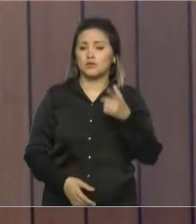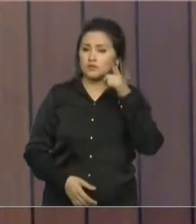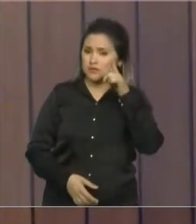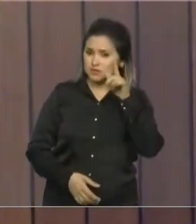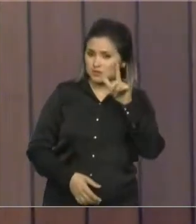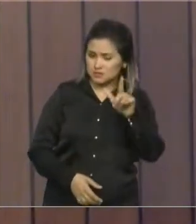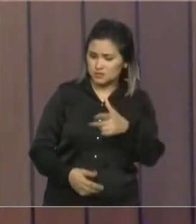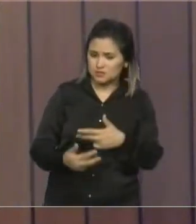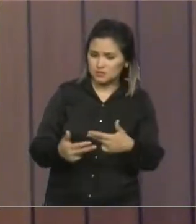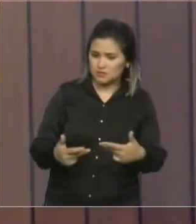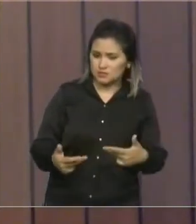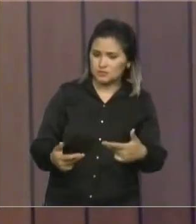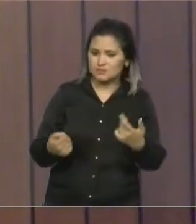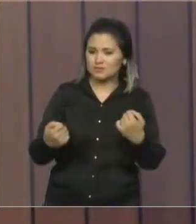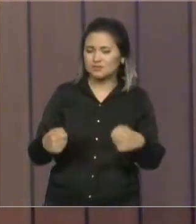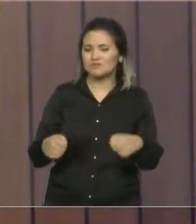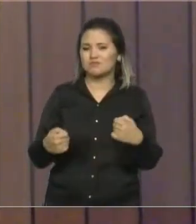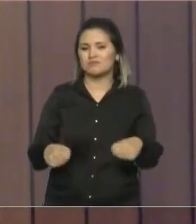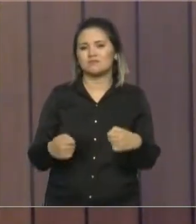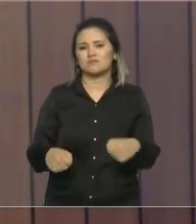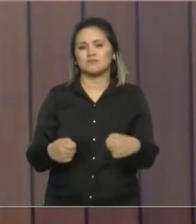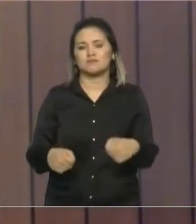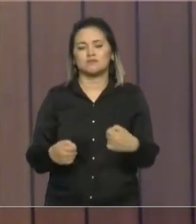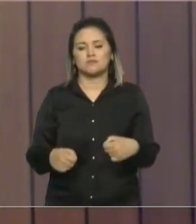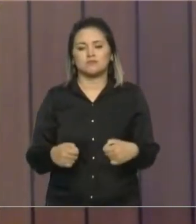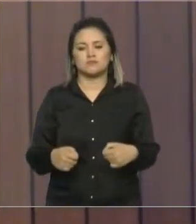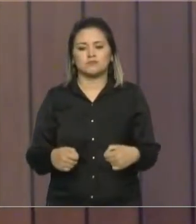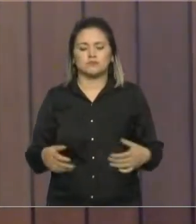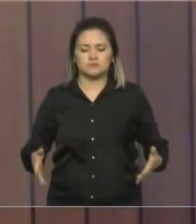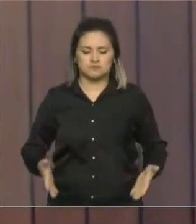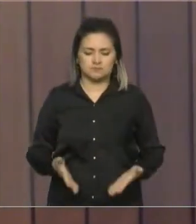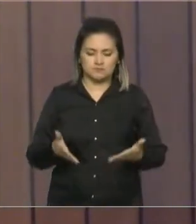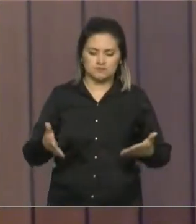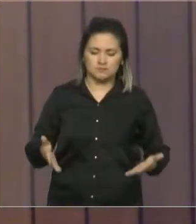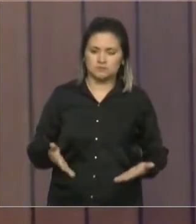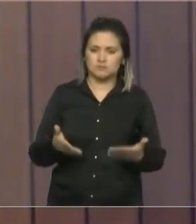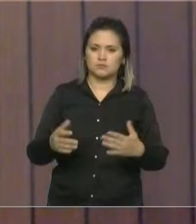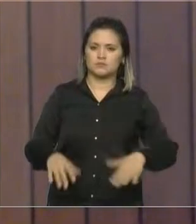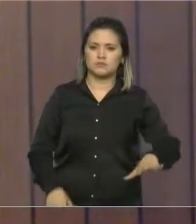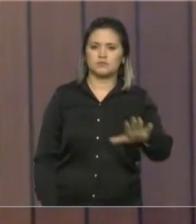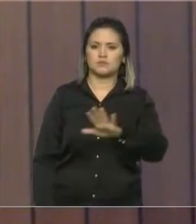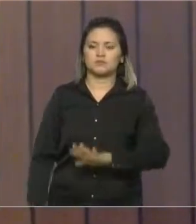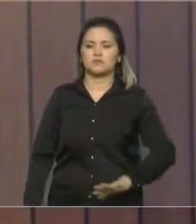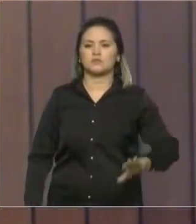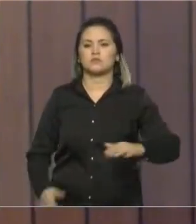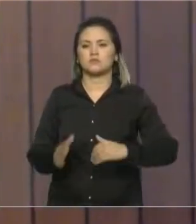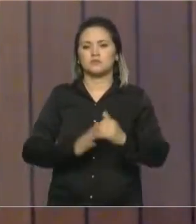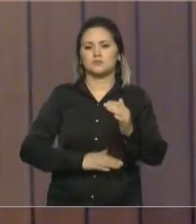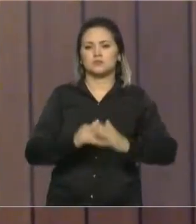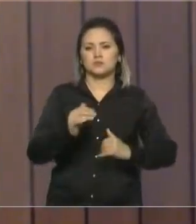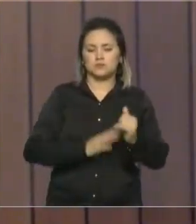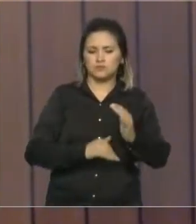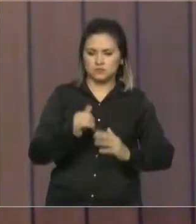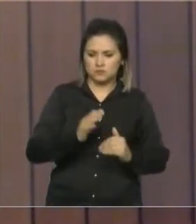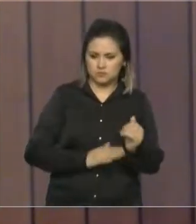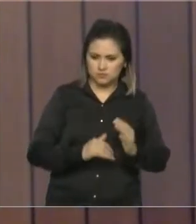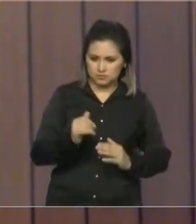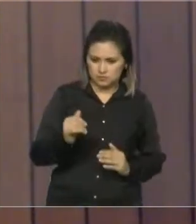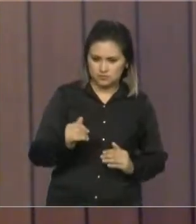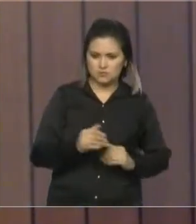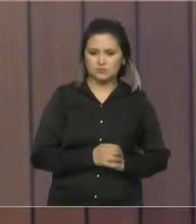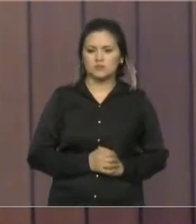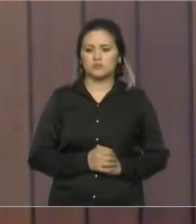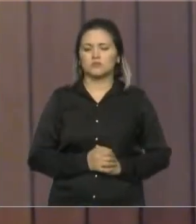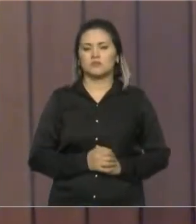particularidades no momento que a gente tiver uma formação e um incentivo para a regionalização desses profissionais mais próximos do paciente na